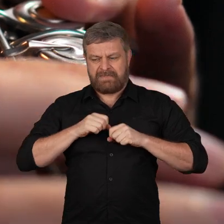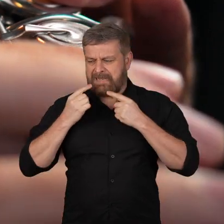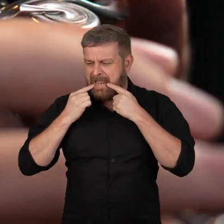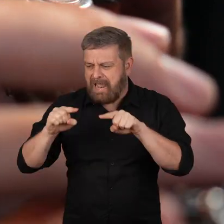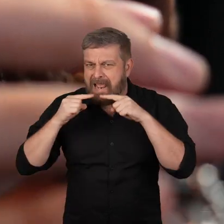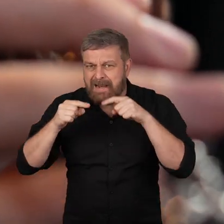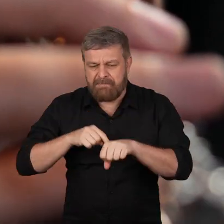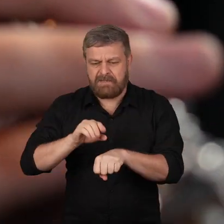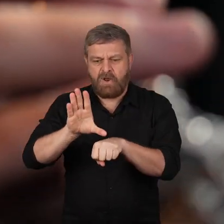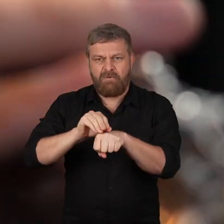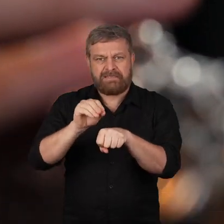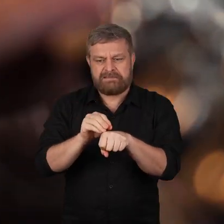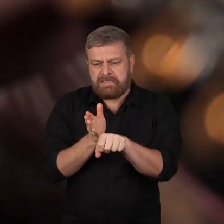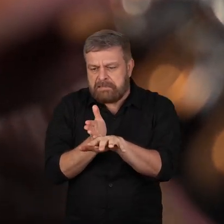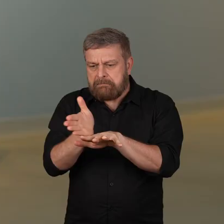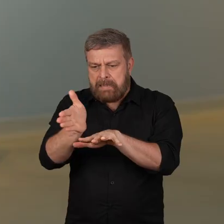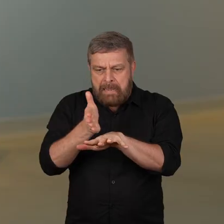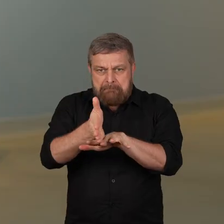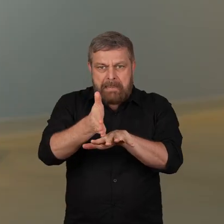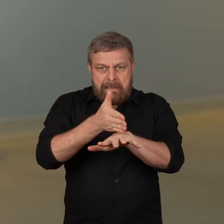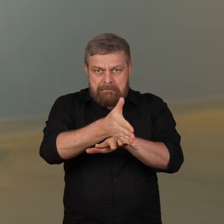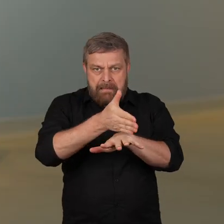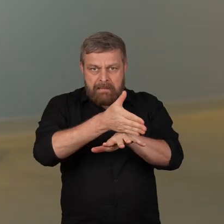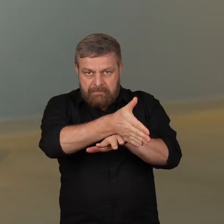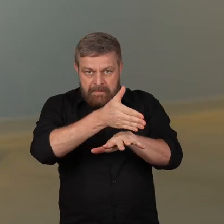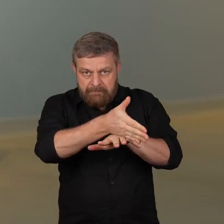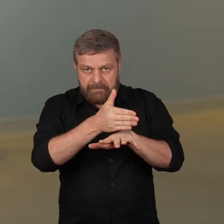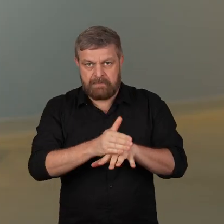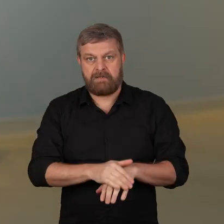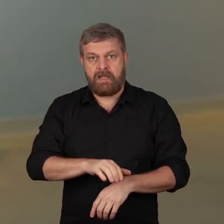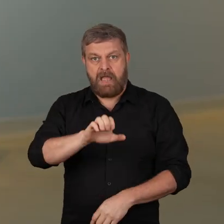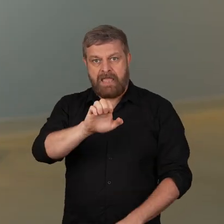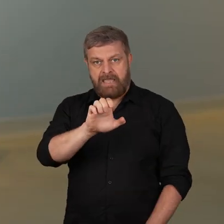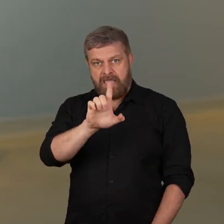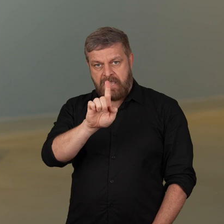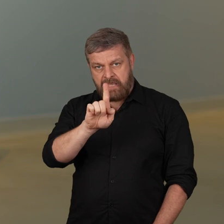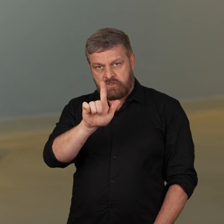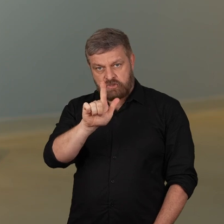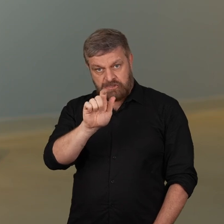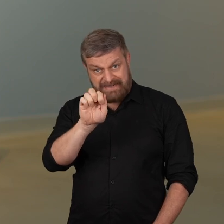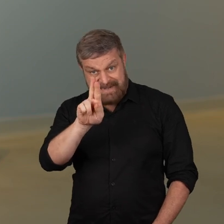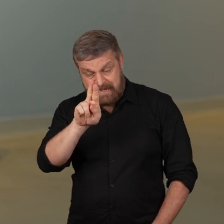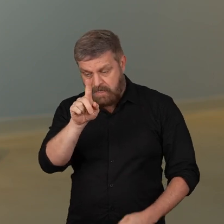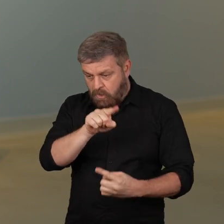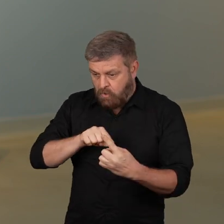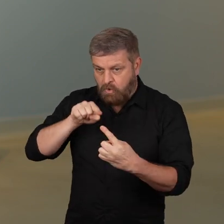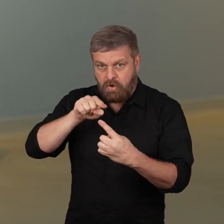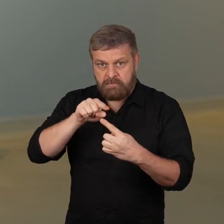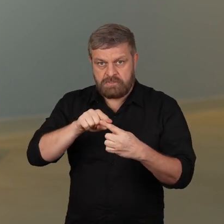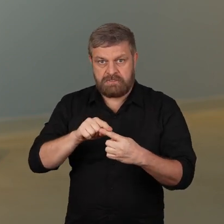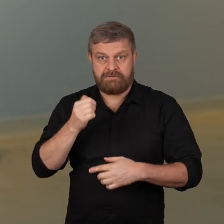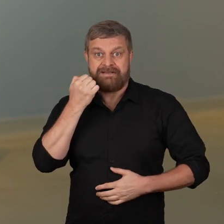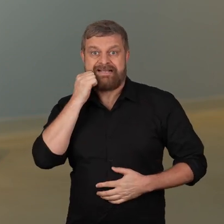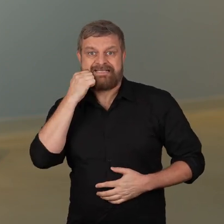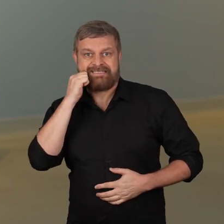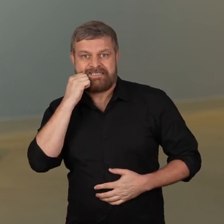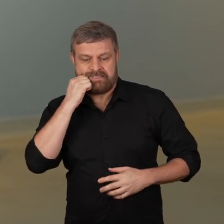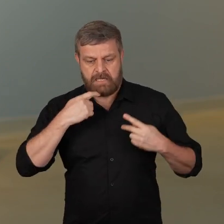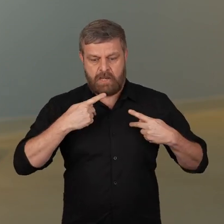do conhecimento, o Edgar Morin busca a religação de cultura científica à